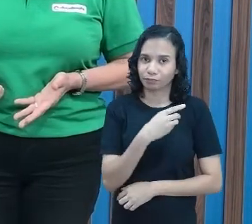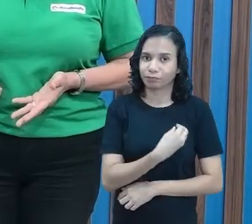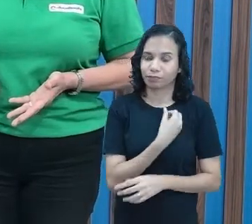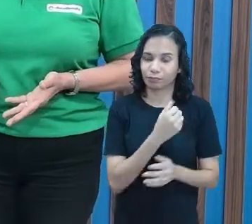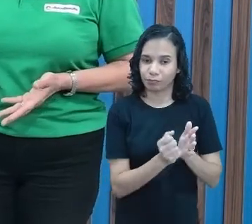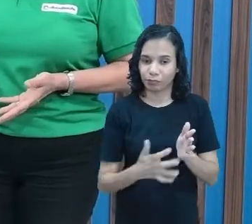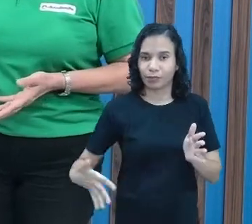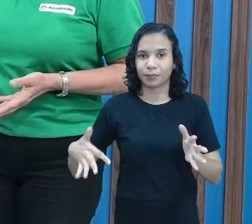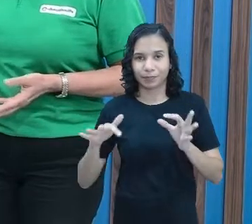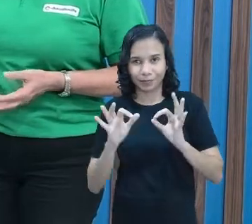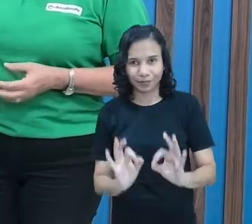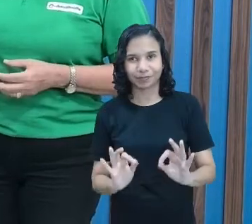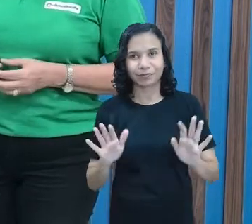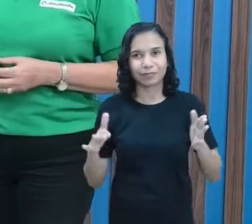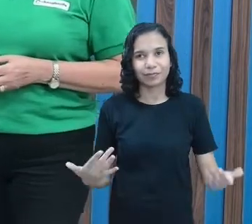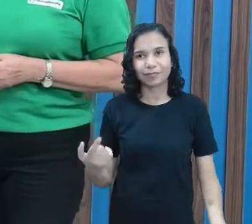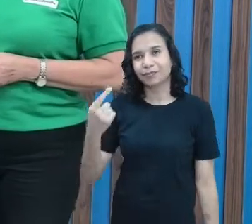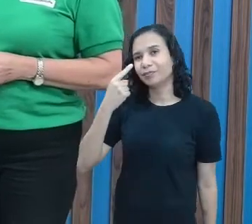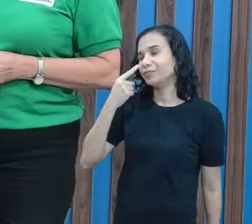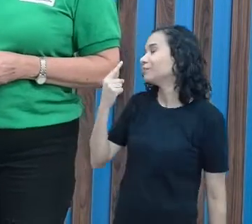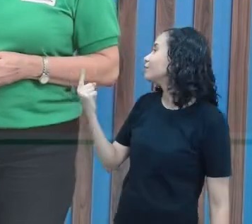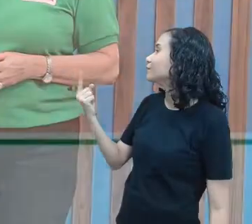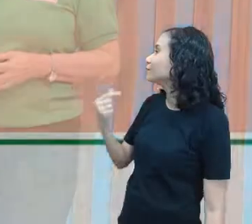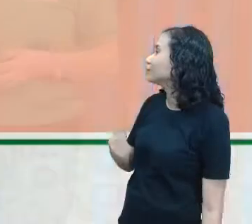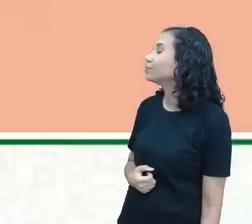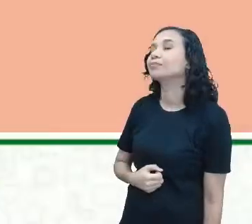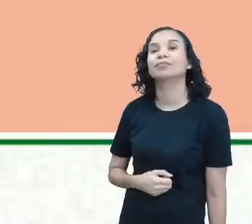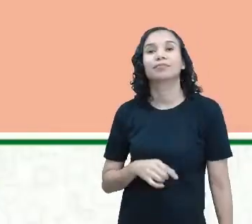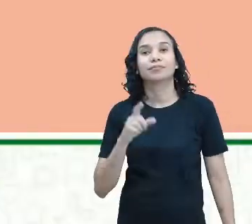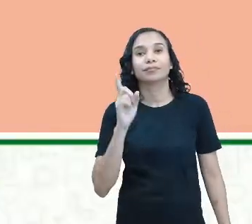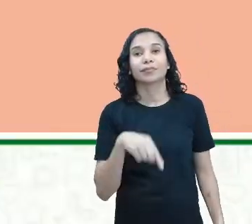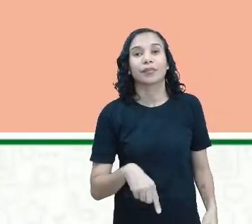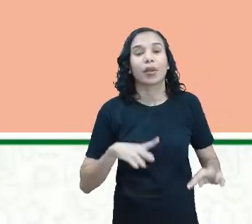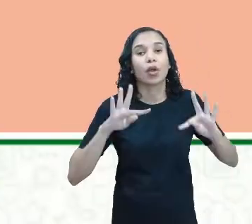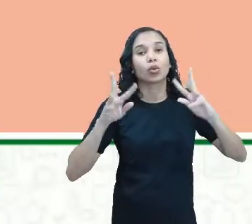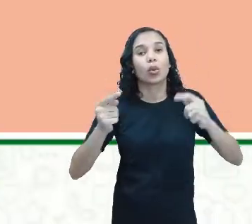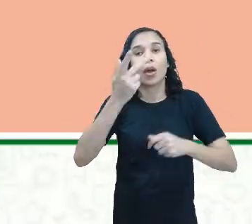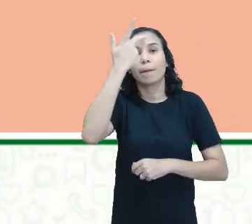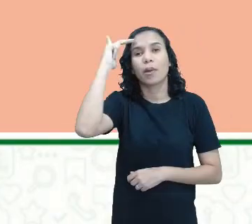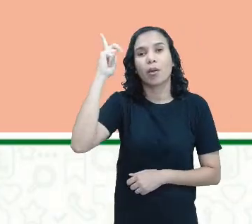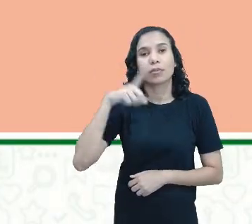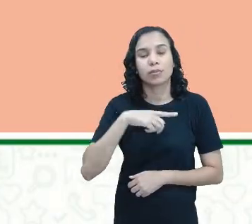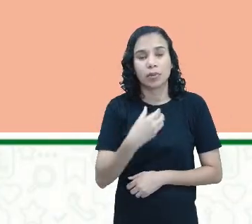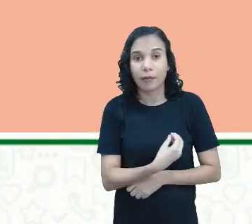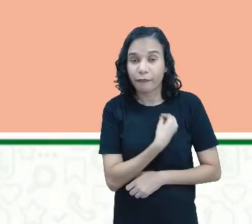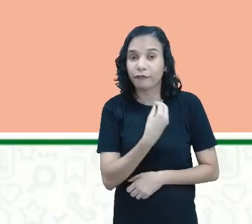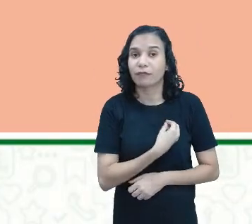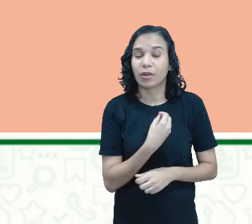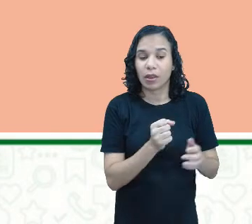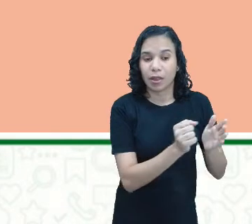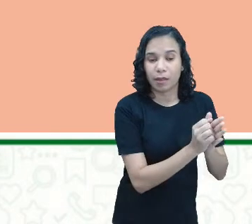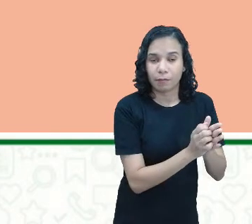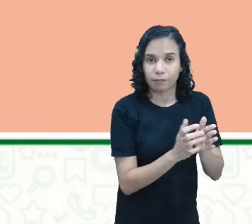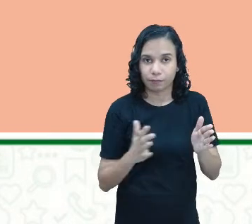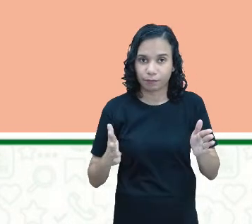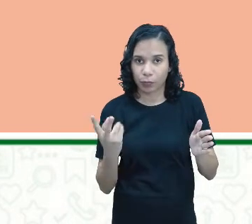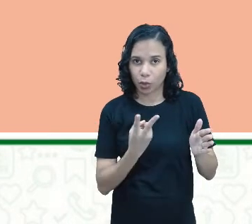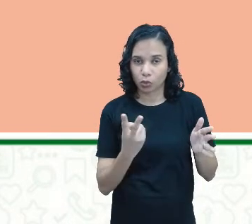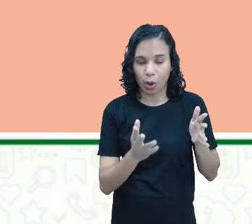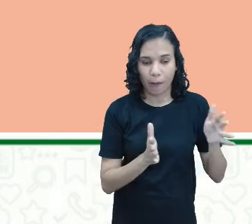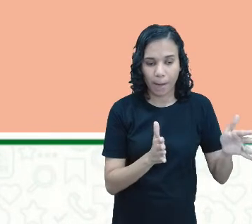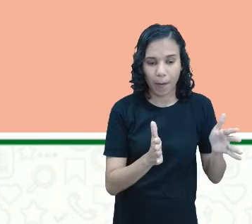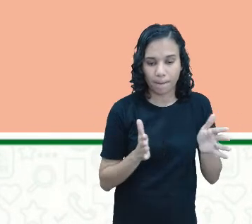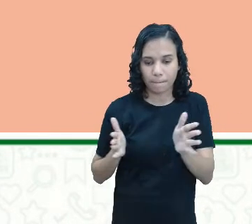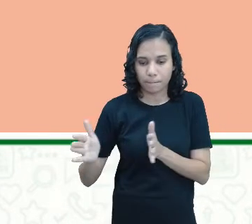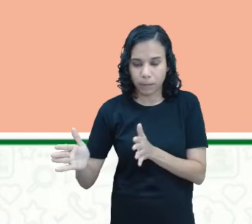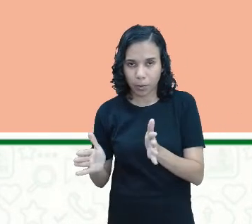iremos passar. Então, aqui nós temos aqui, olha, que todos os seres vivos, eles passam por duas etapas da vida, não